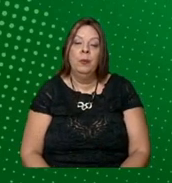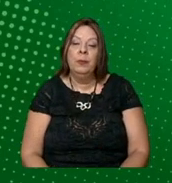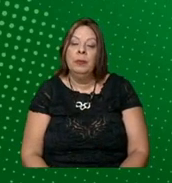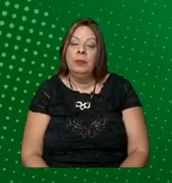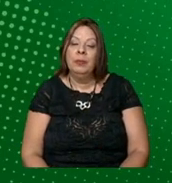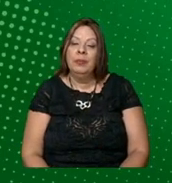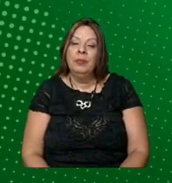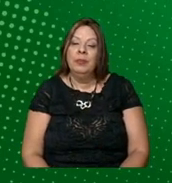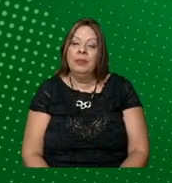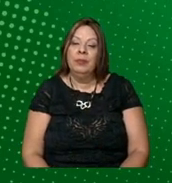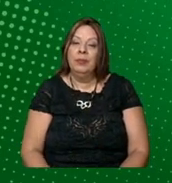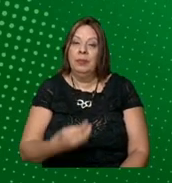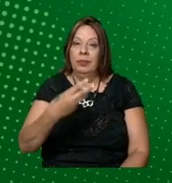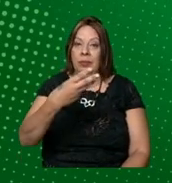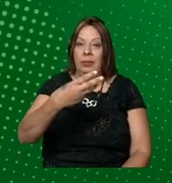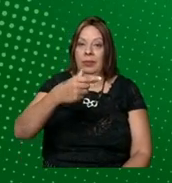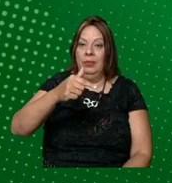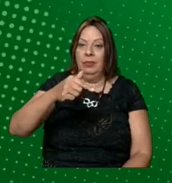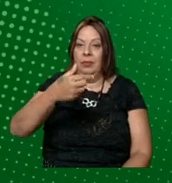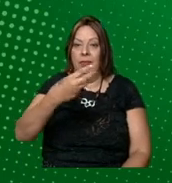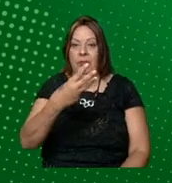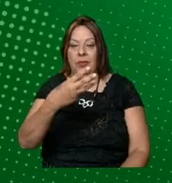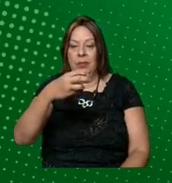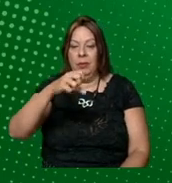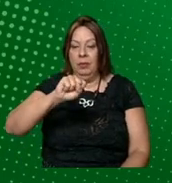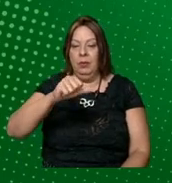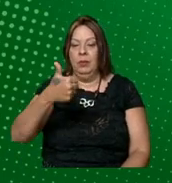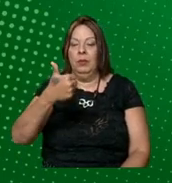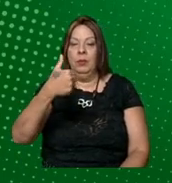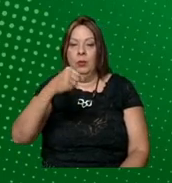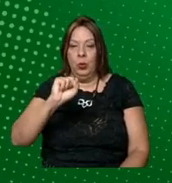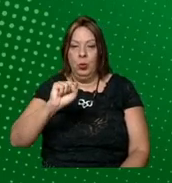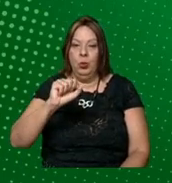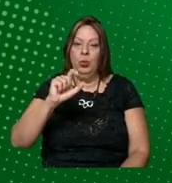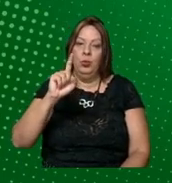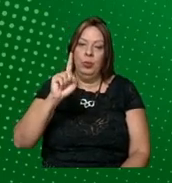mais R$500 para o título de número 373818.